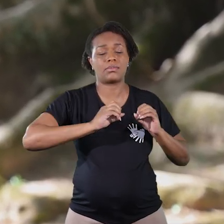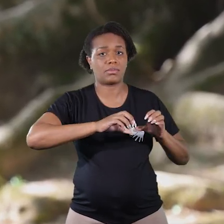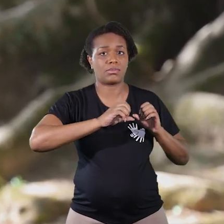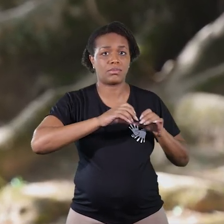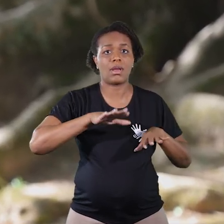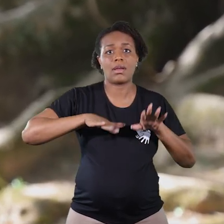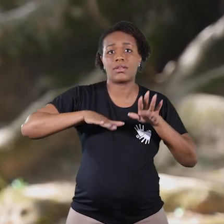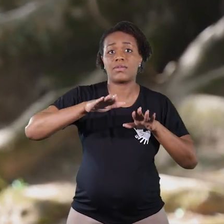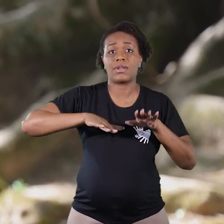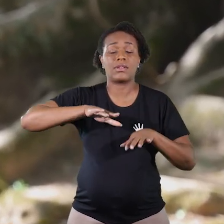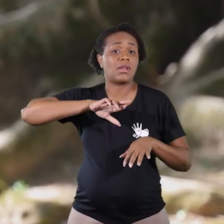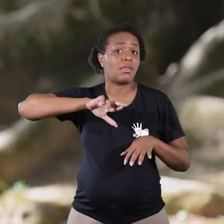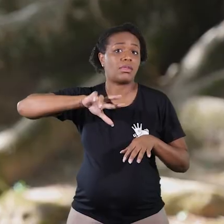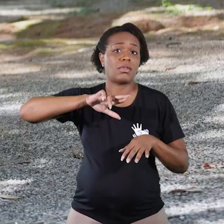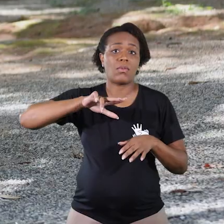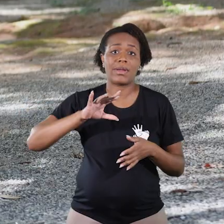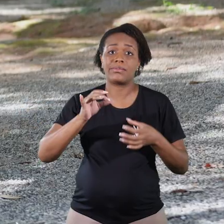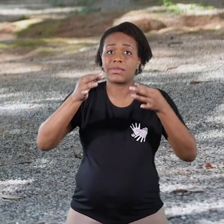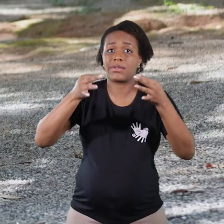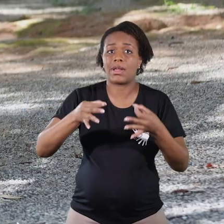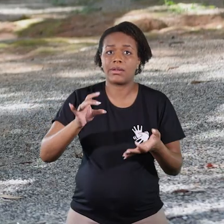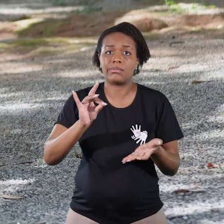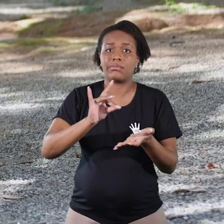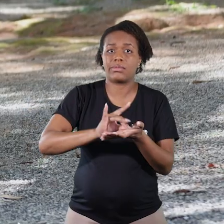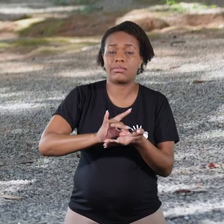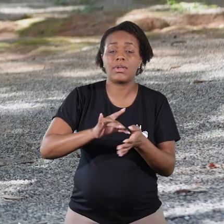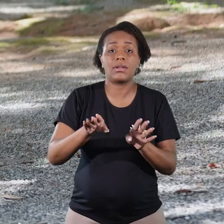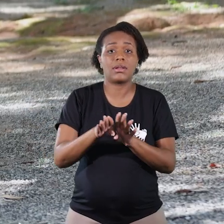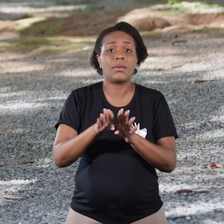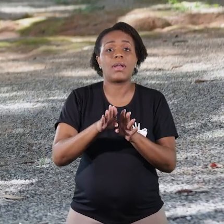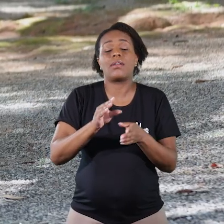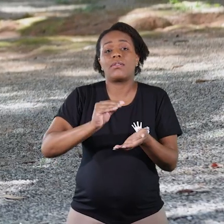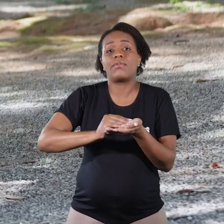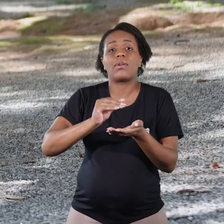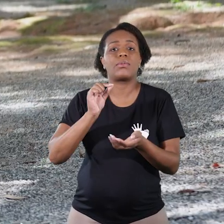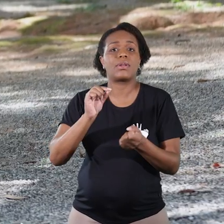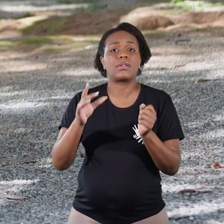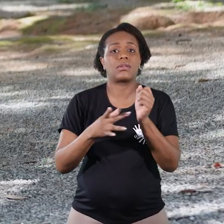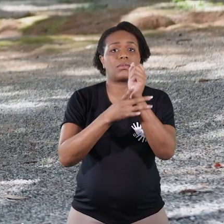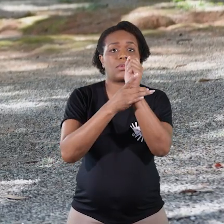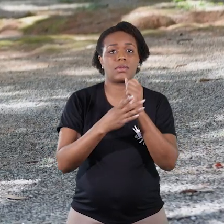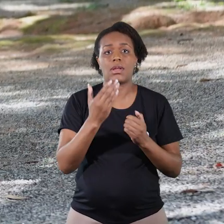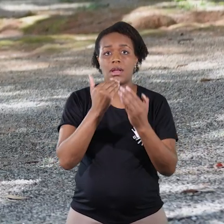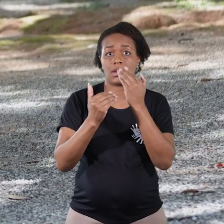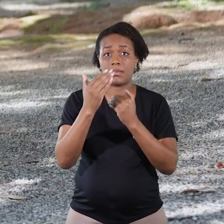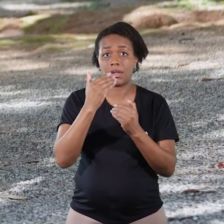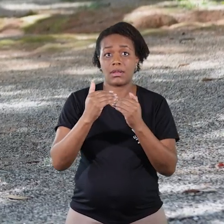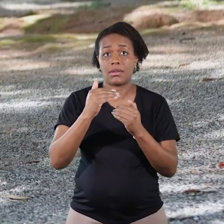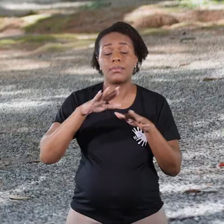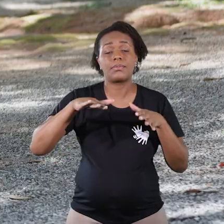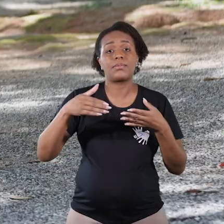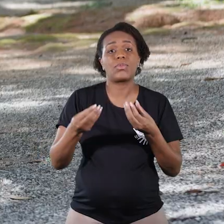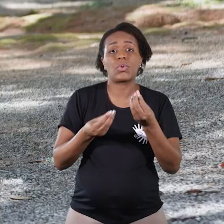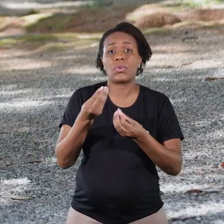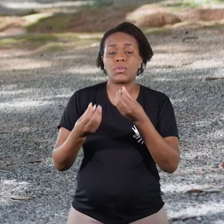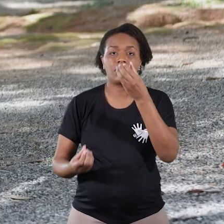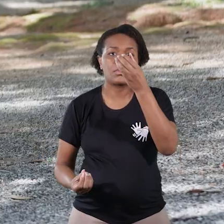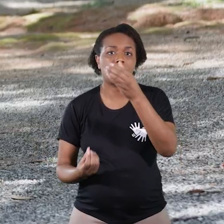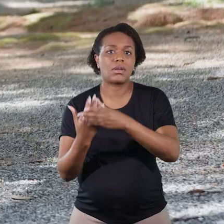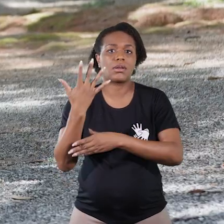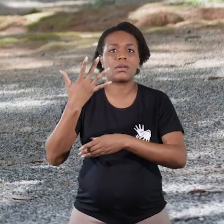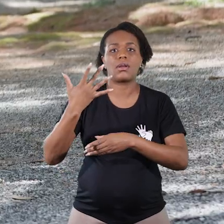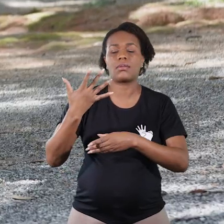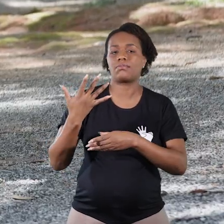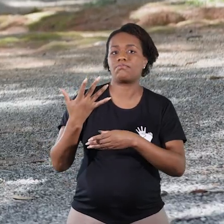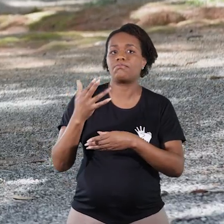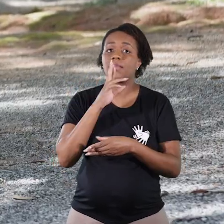muitas vezes não é o ideal, e tem um problema da segurança alimentar. Então, como é que você vai criar